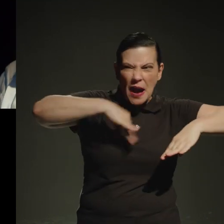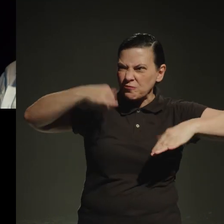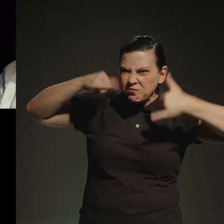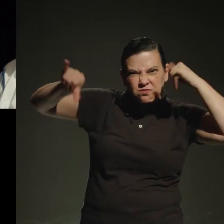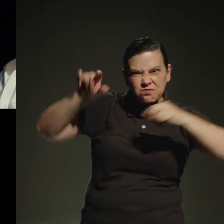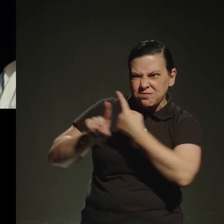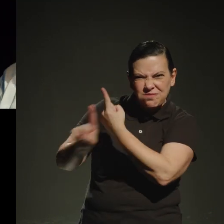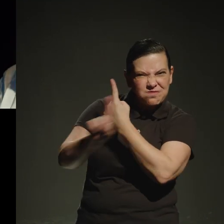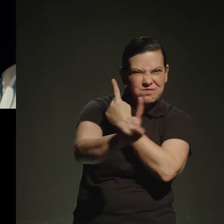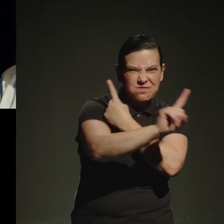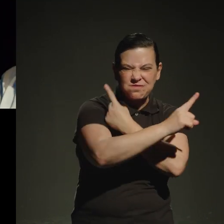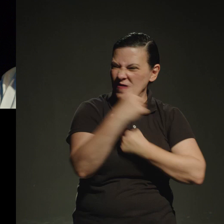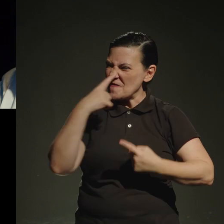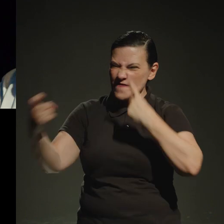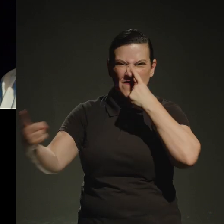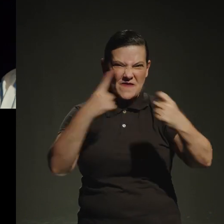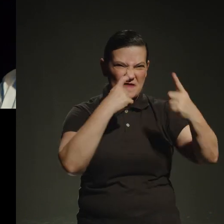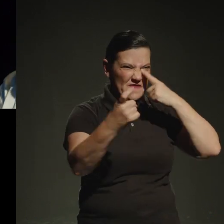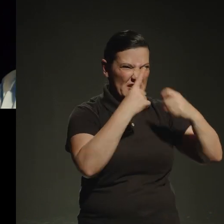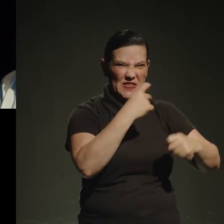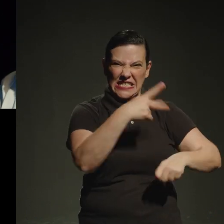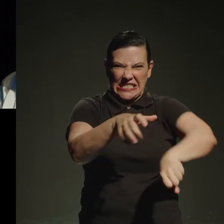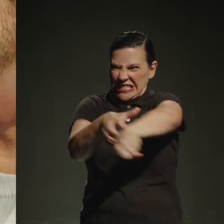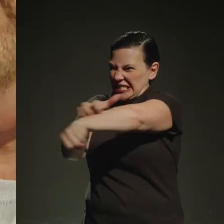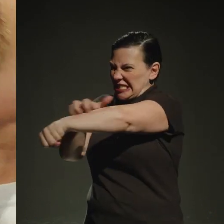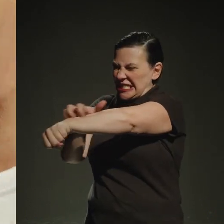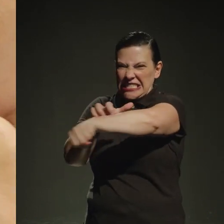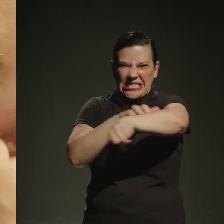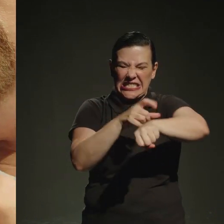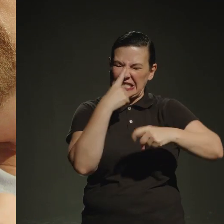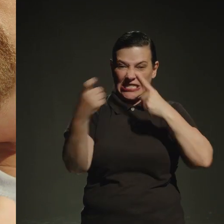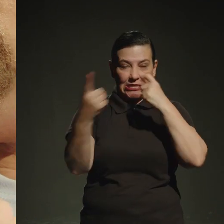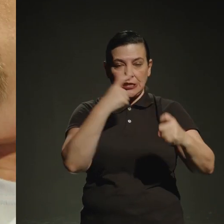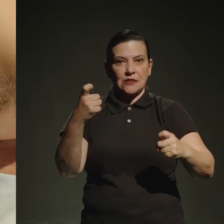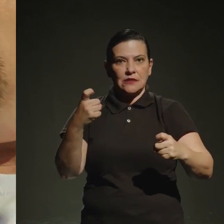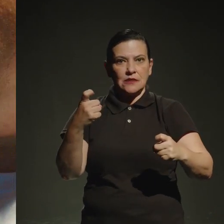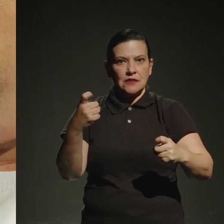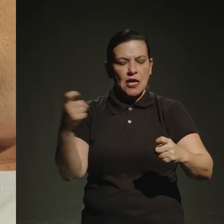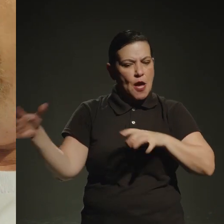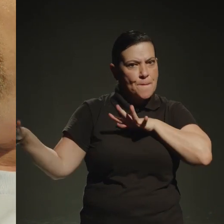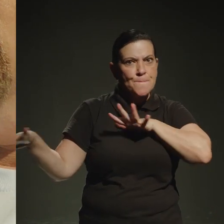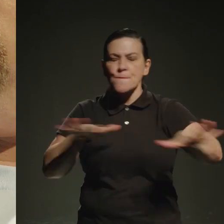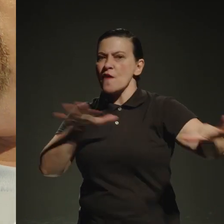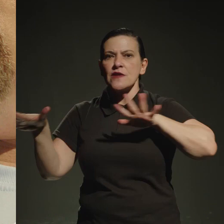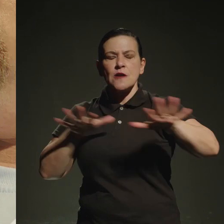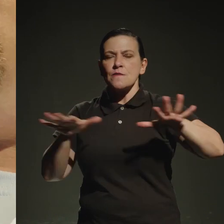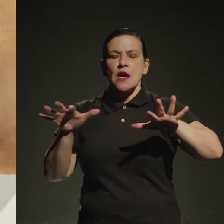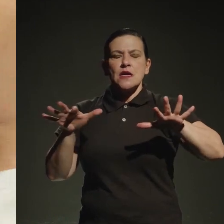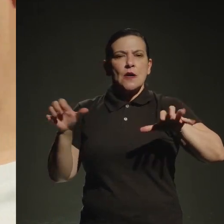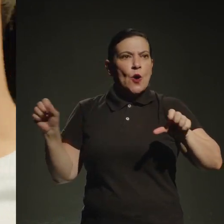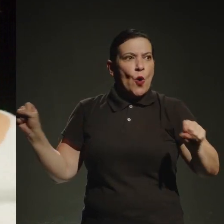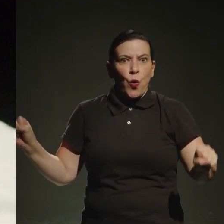suas orações à la Virgen de Macarenha. Ai! Guardai distância de mim, se